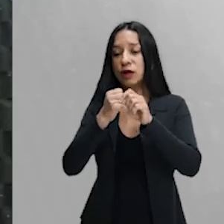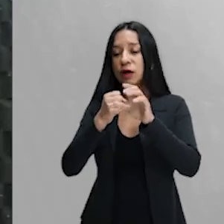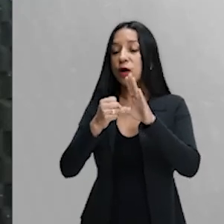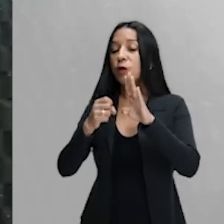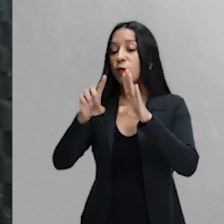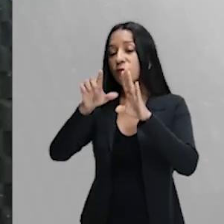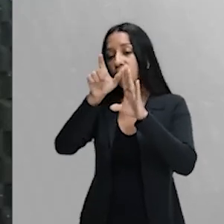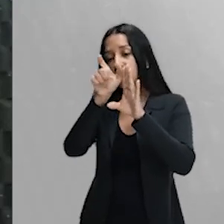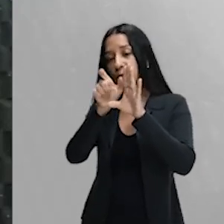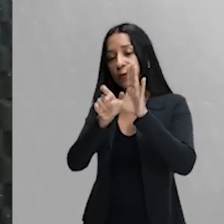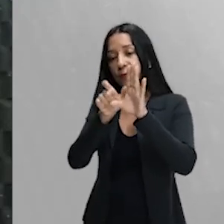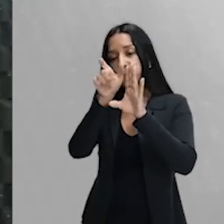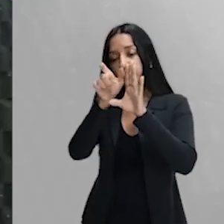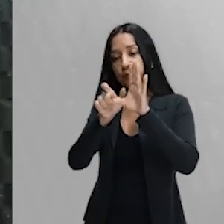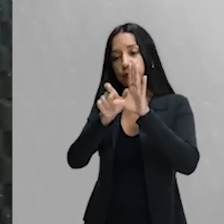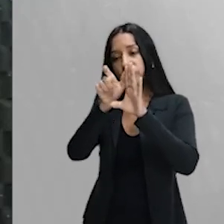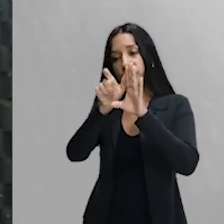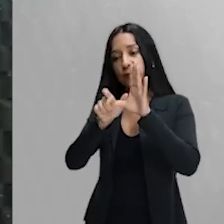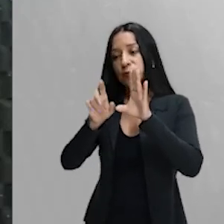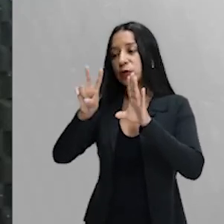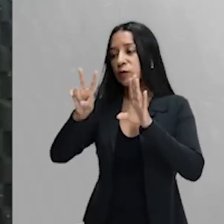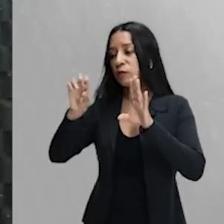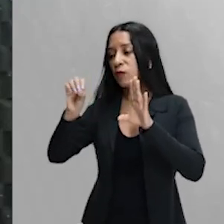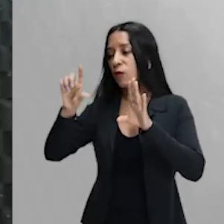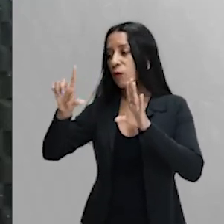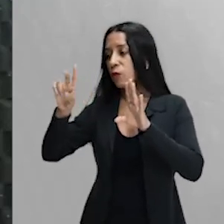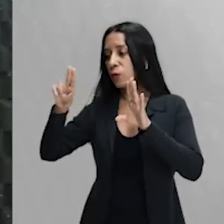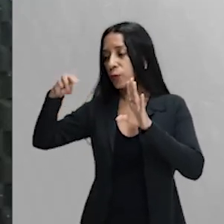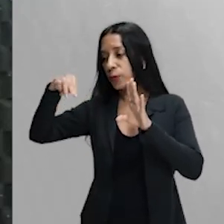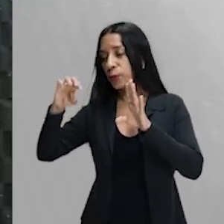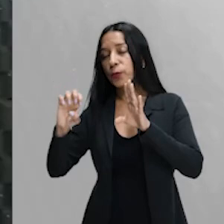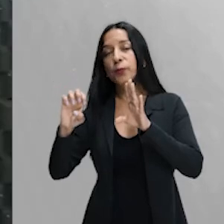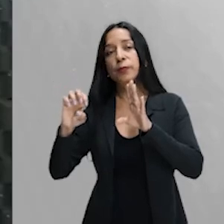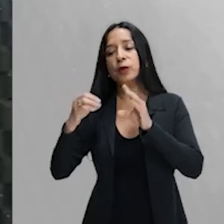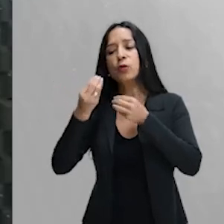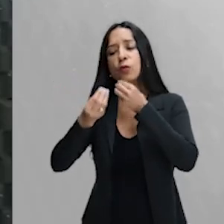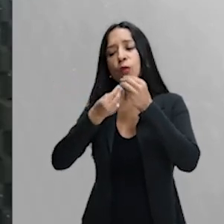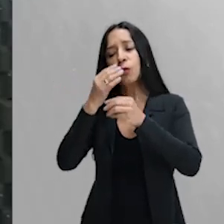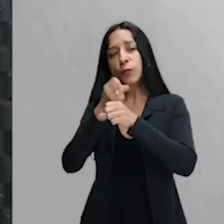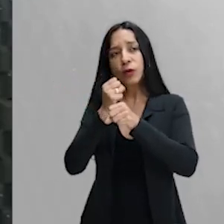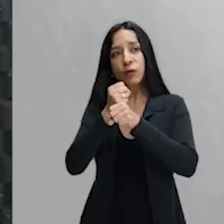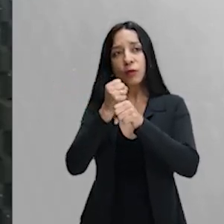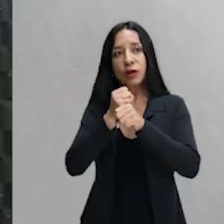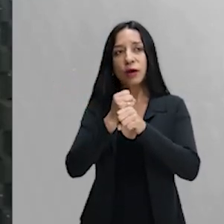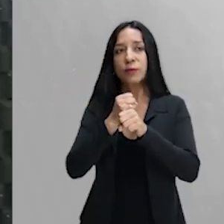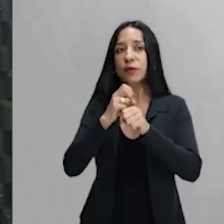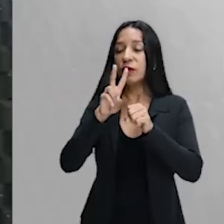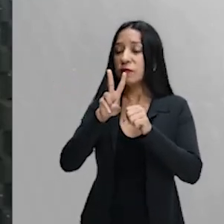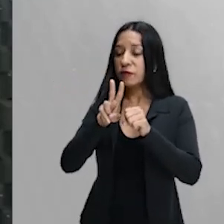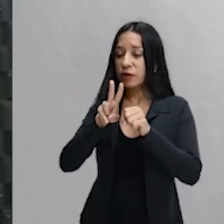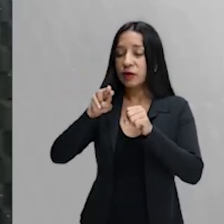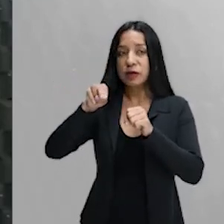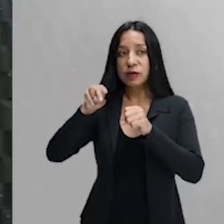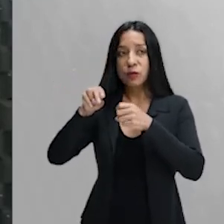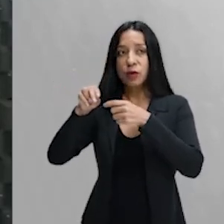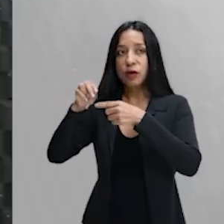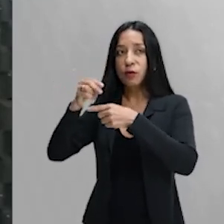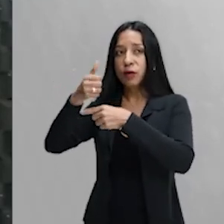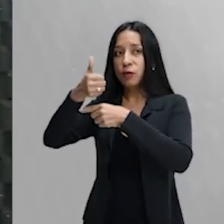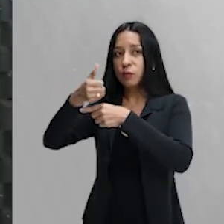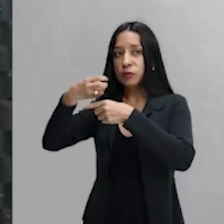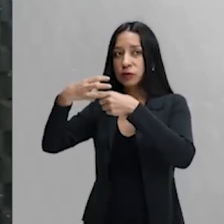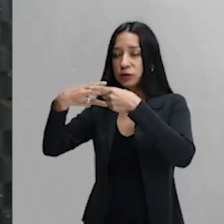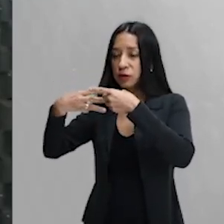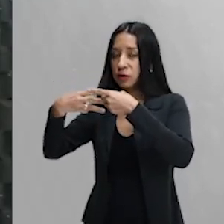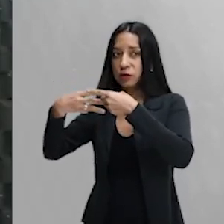1/3 da área da base multiplicado pela altura. Nesse caso, turma, eu preciso calcular